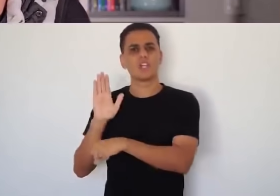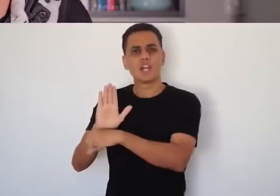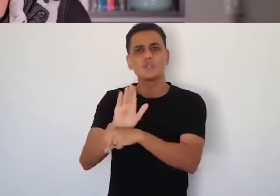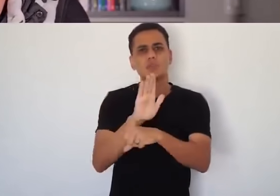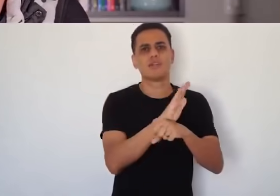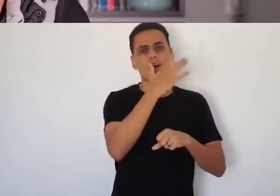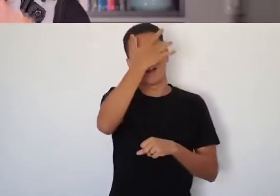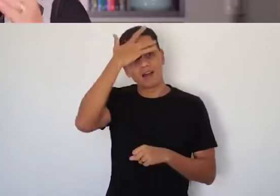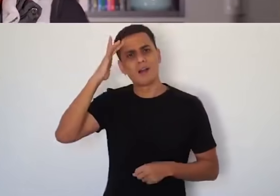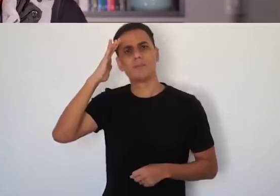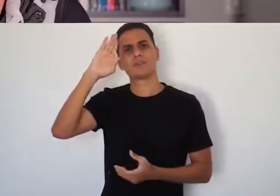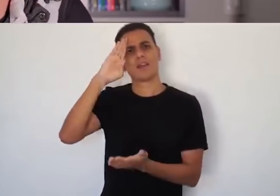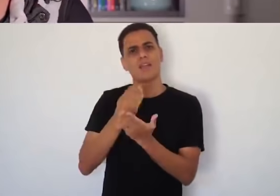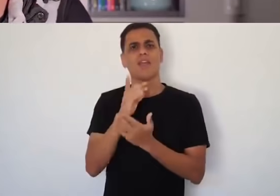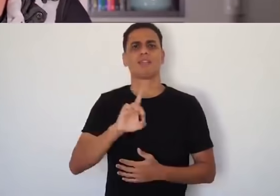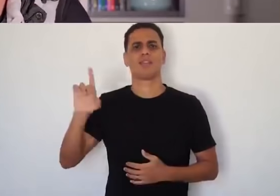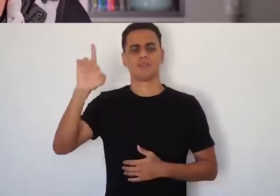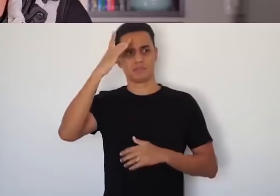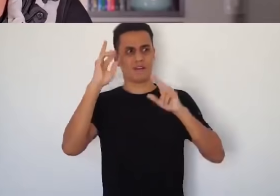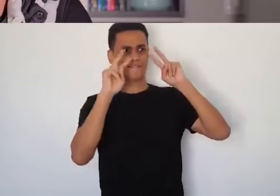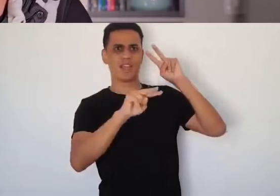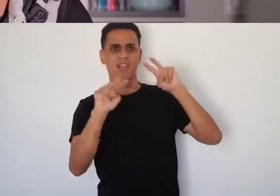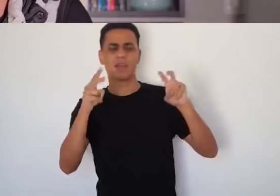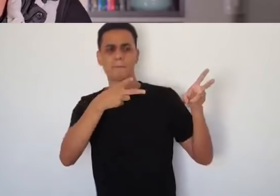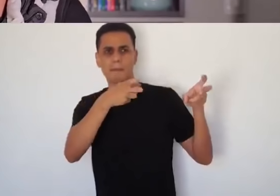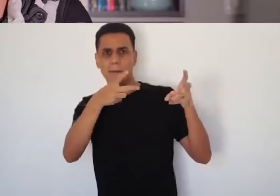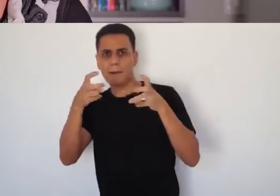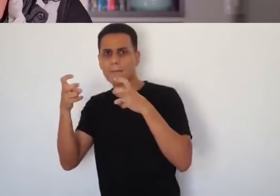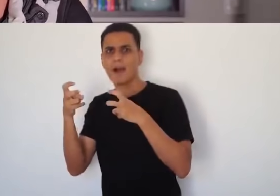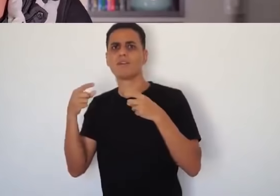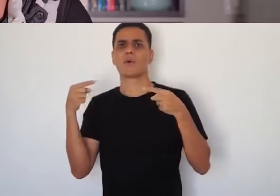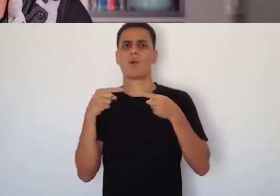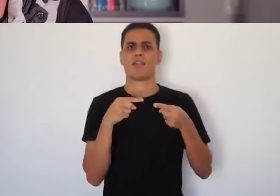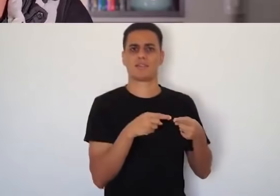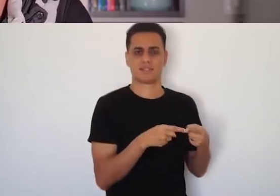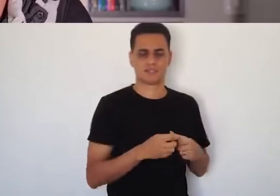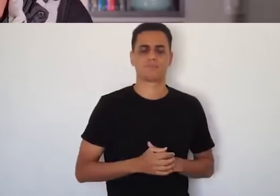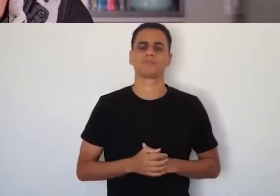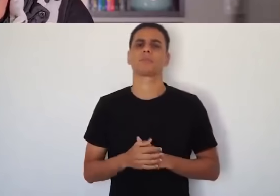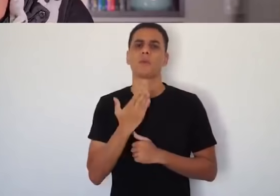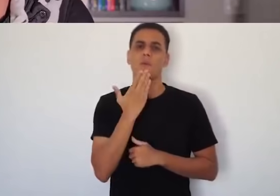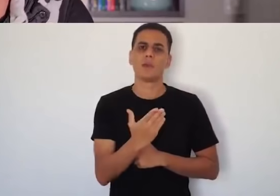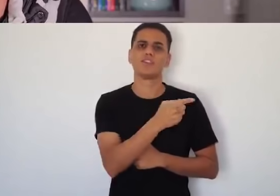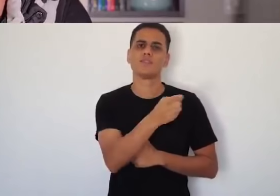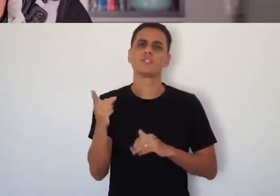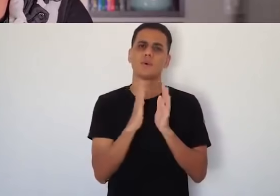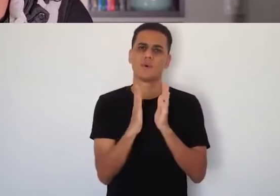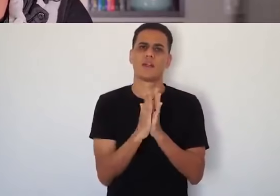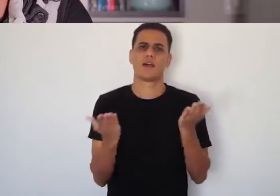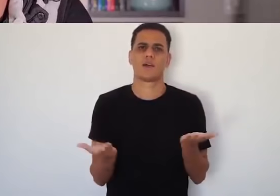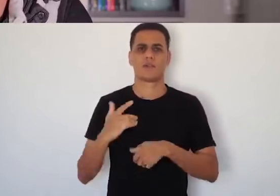com esse credo. Quero orar com você. Faça essa oração, faça com fé agora. Diga assim: Senhor Deus, eu reconheço que eu